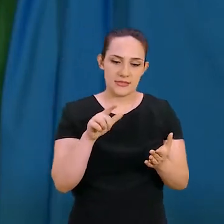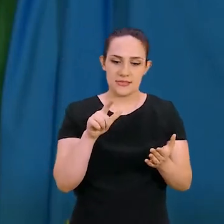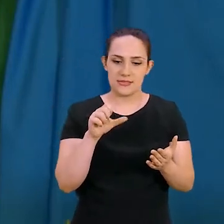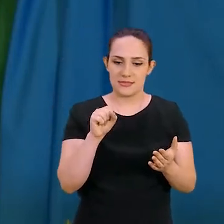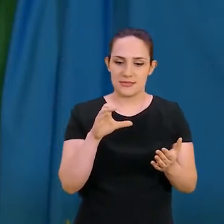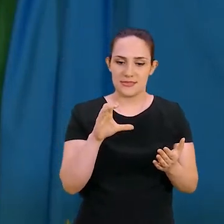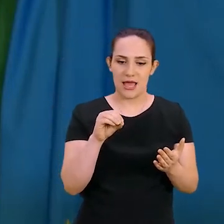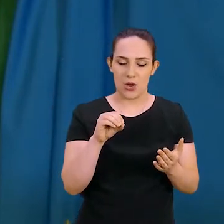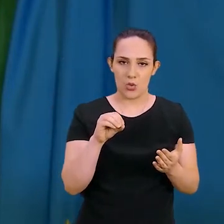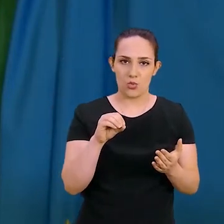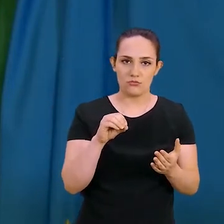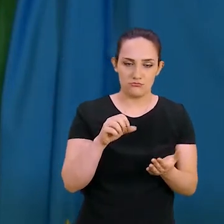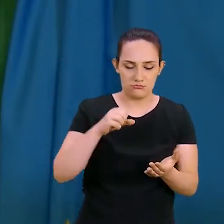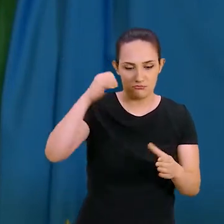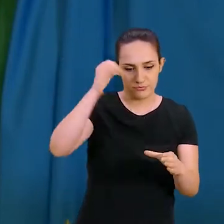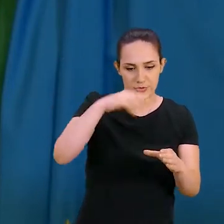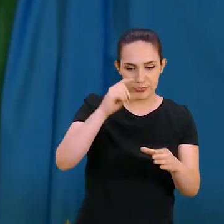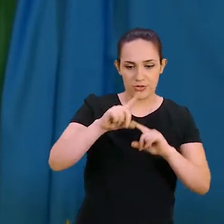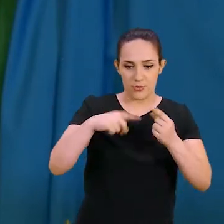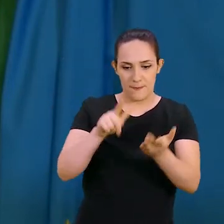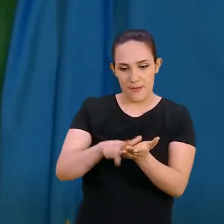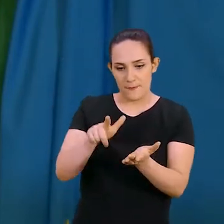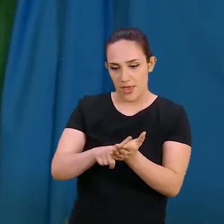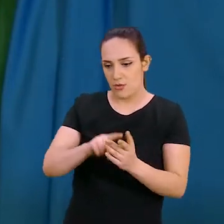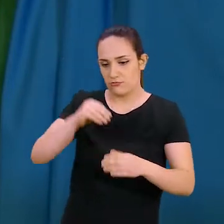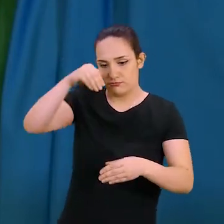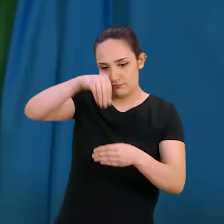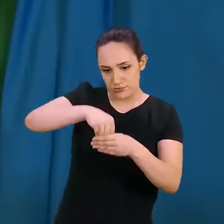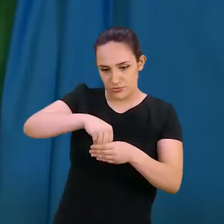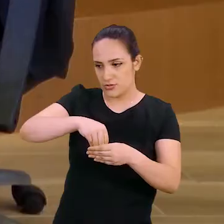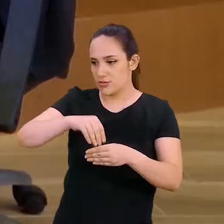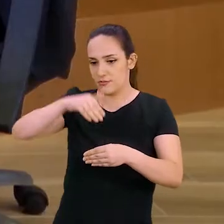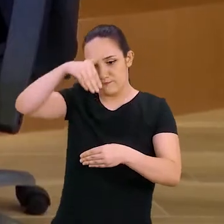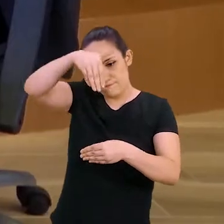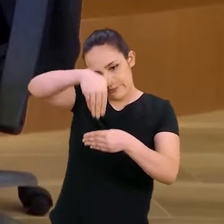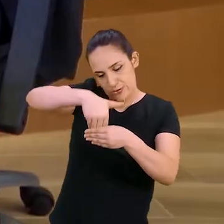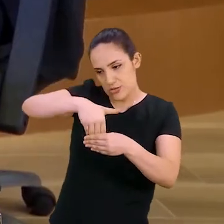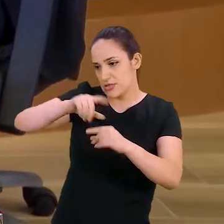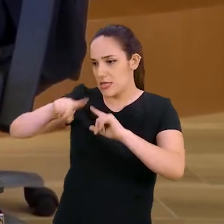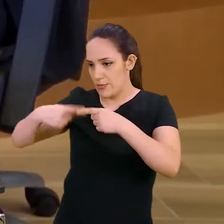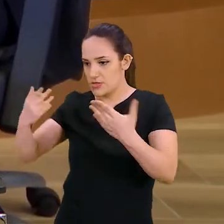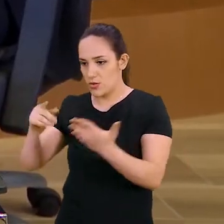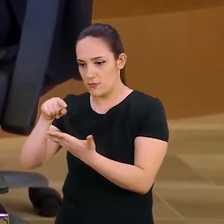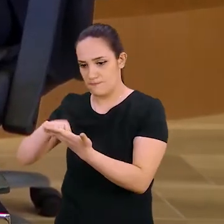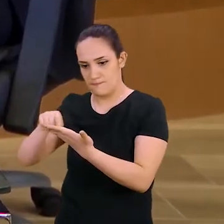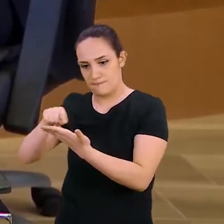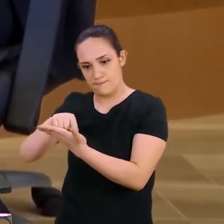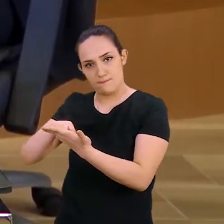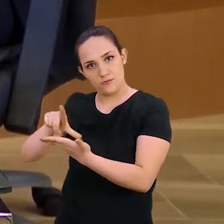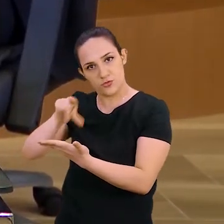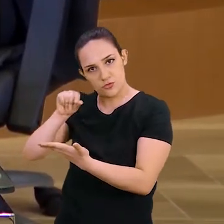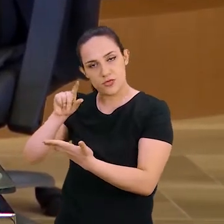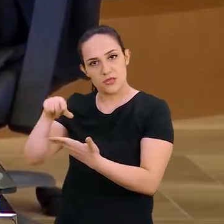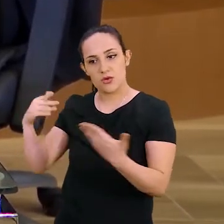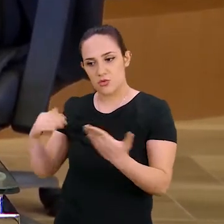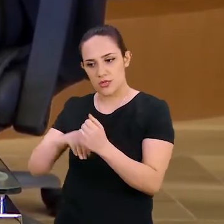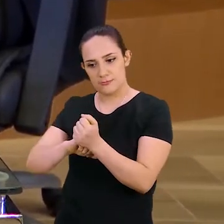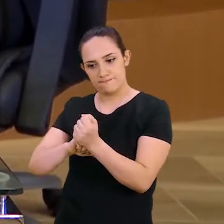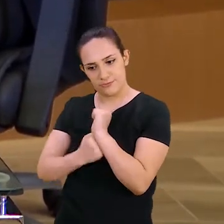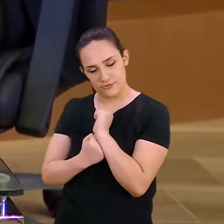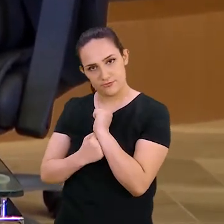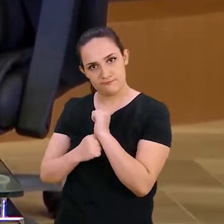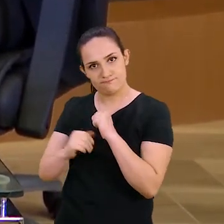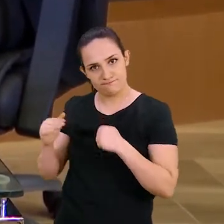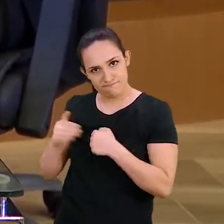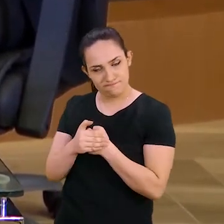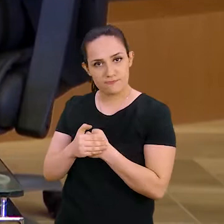de lona, até os dias de hoje, com a urna eletrônica, com a segurança transmitida pela urna eletrônica, com a inviolabilidade da urna